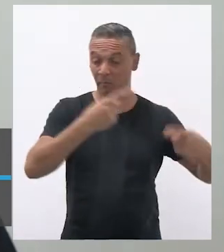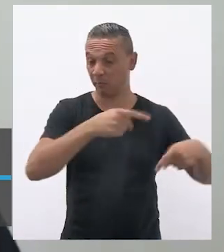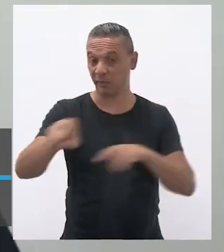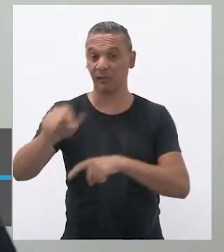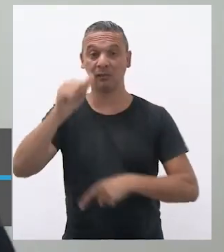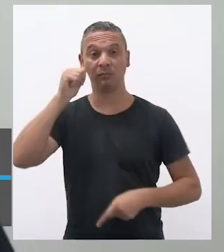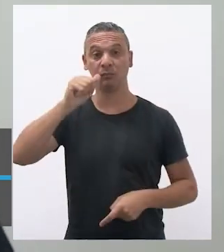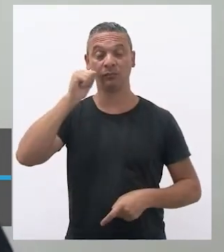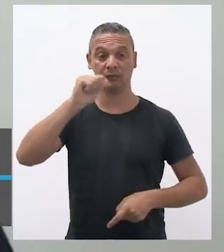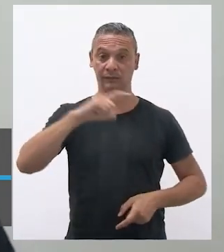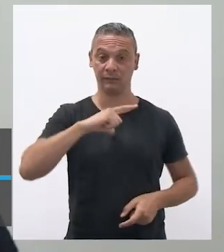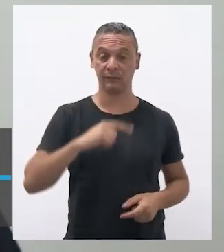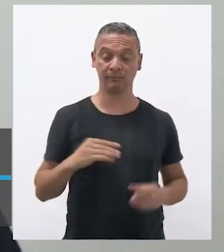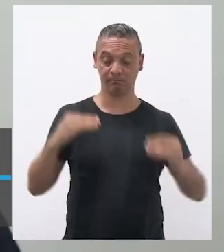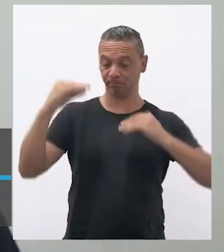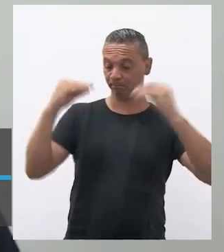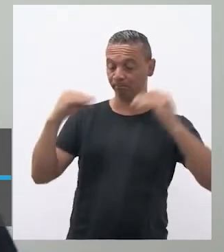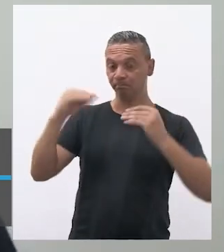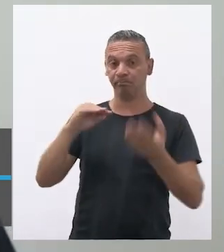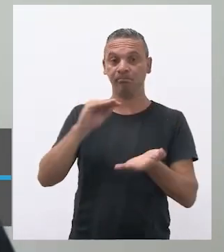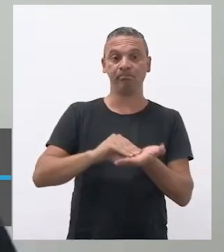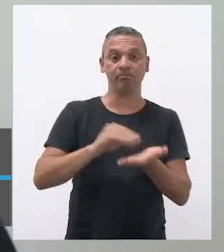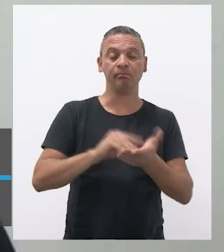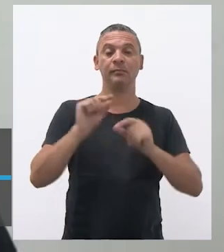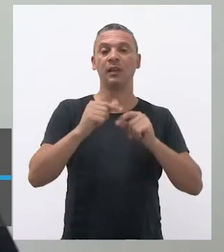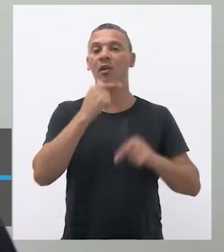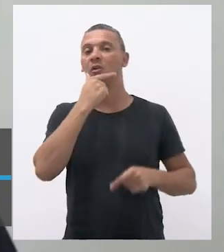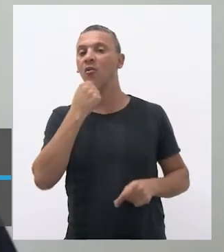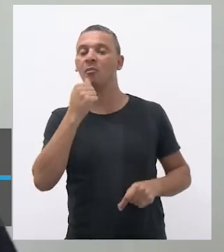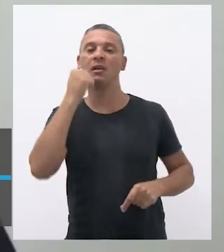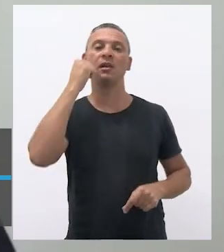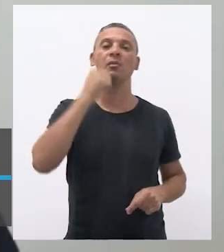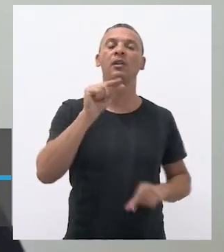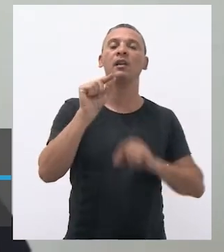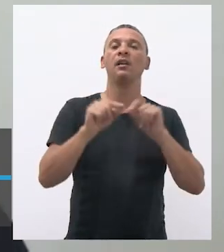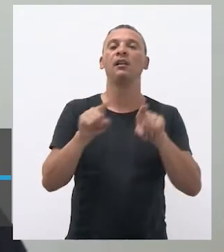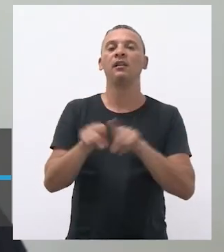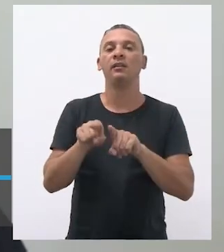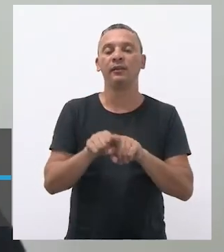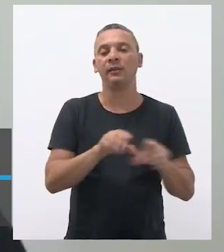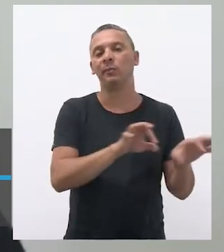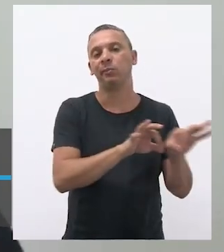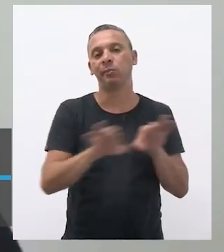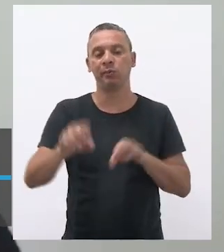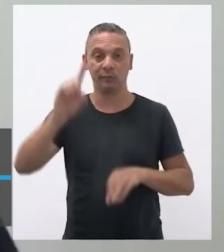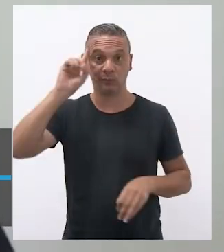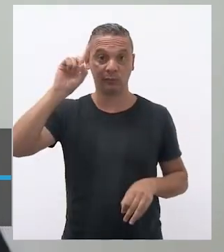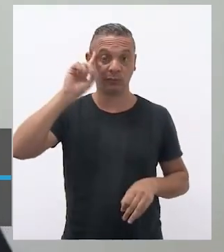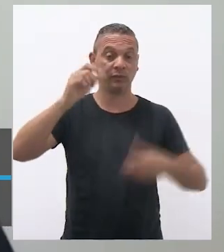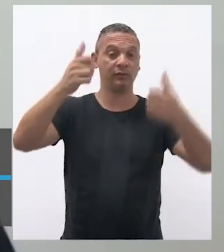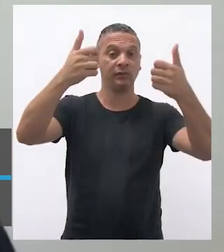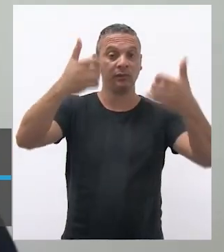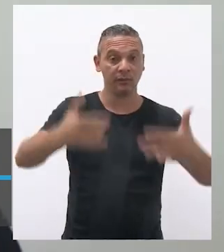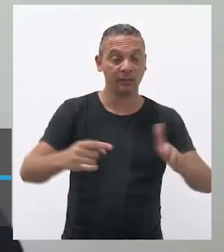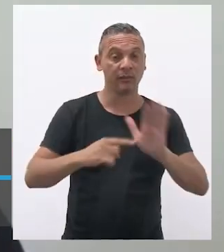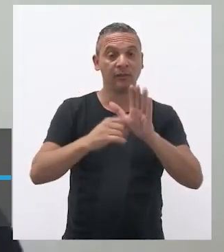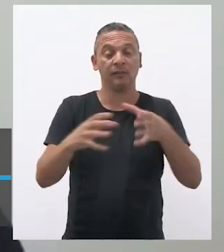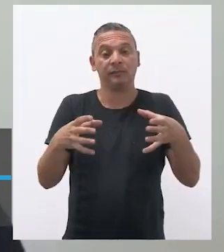né? Essa desigualdade entre homens ou mulheres, elas são cotidianamente reforçadas por um conjunto